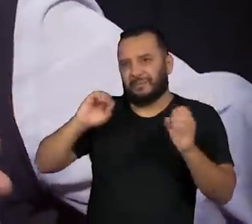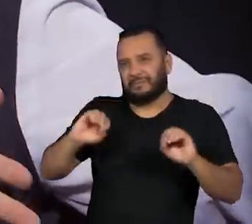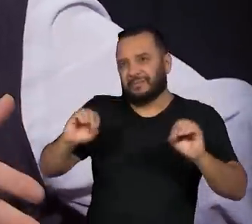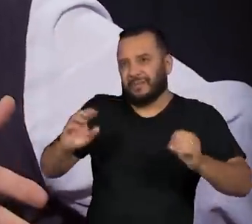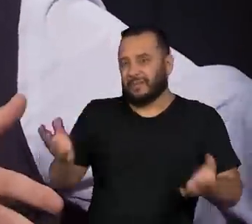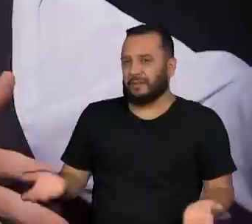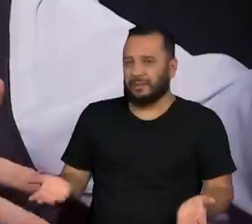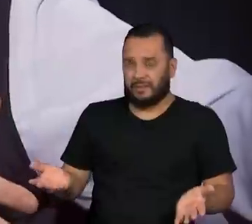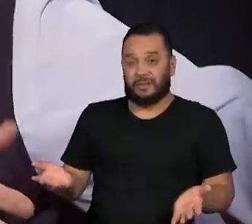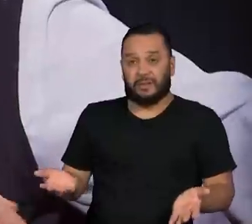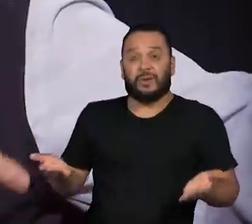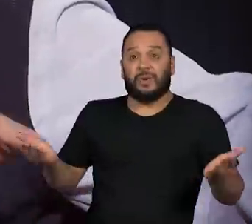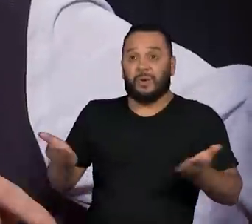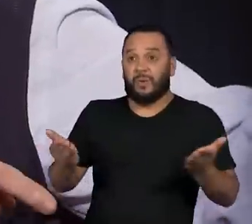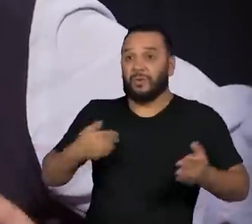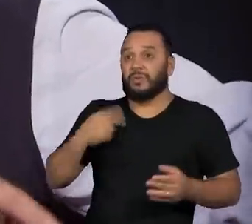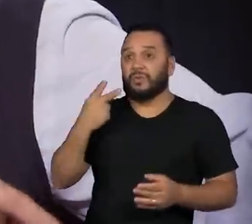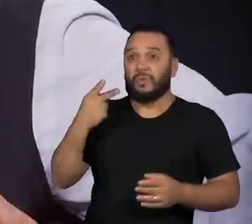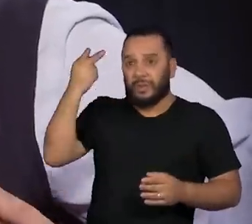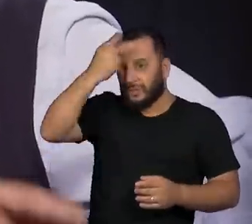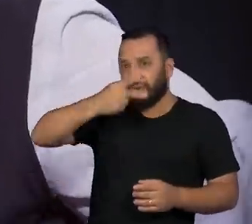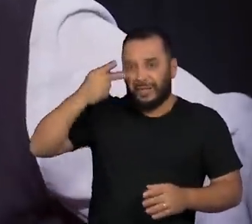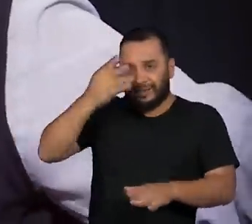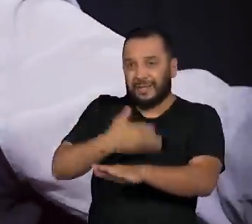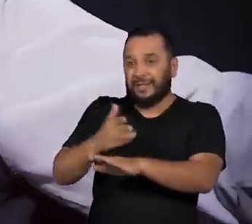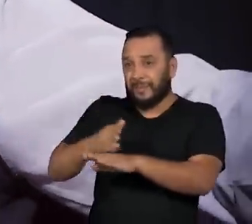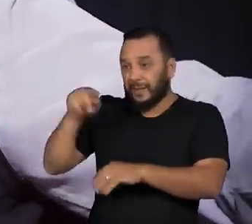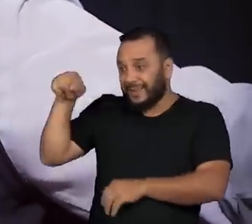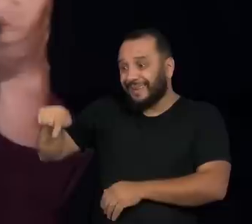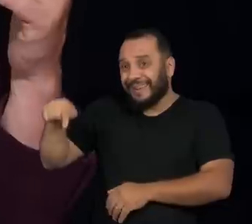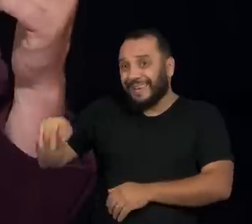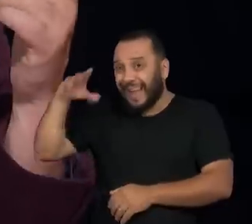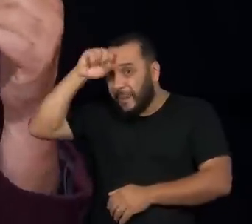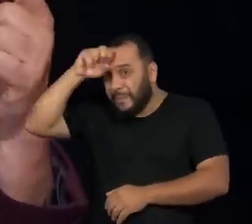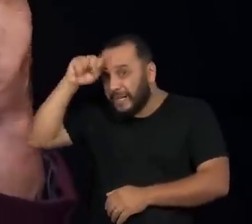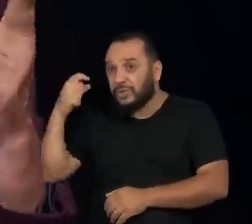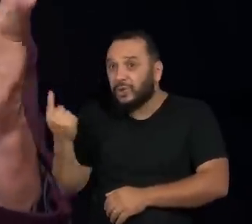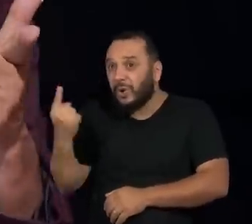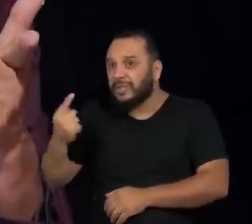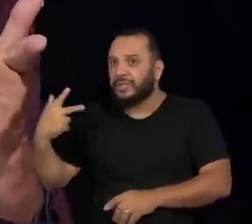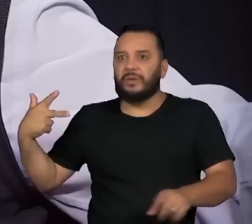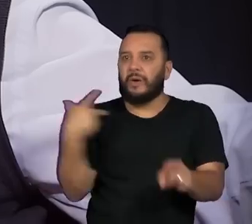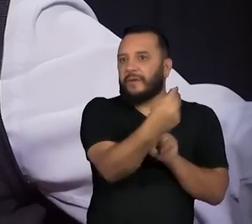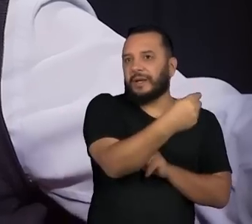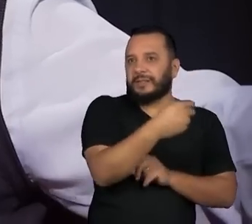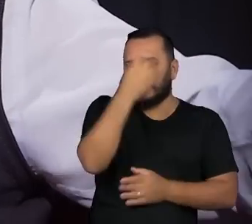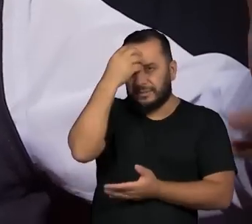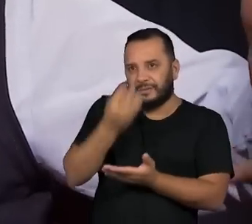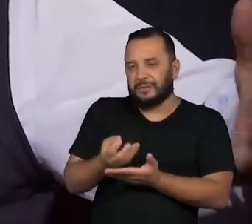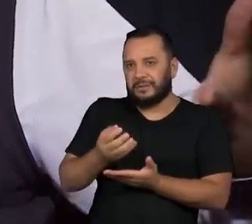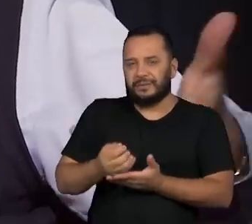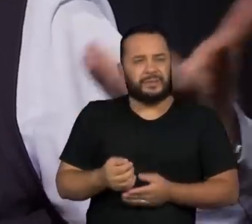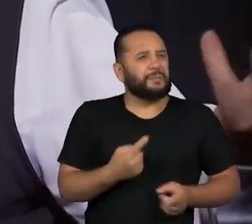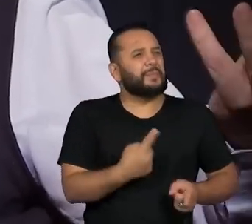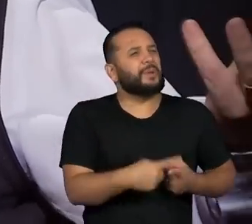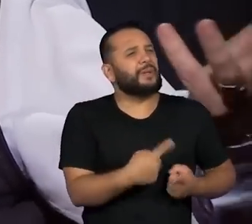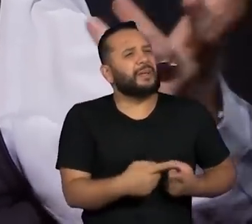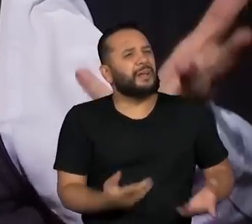e em duas horas de Treinamento O que aprende sozinho ganha um cara ganha muito mais rápido muito mais rápido porque porque